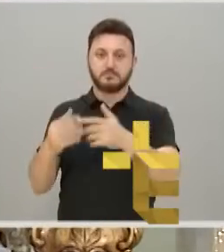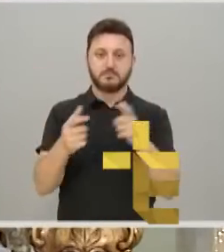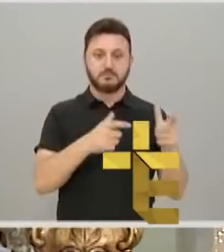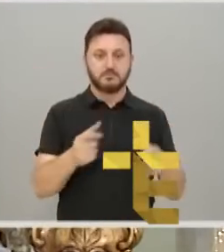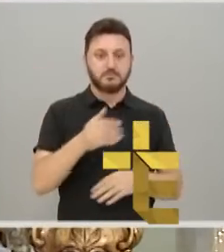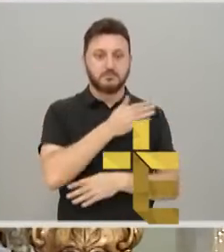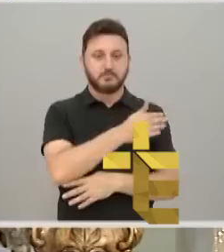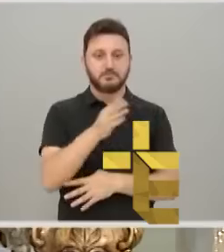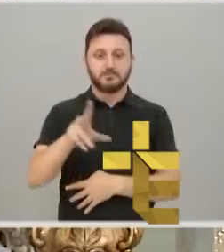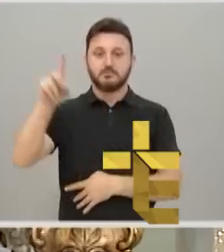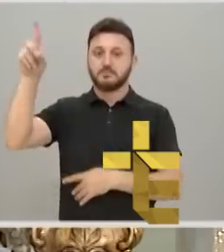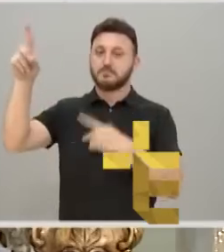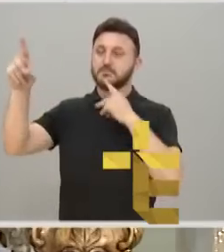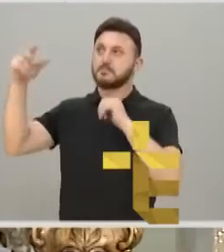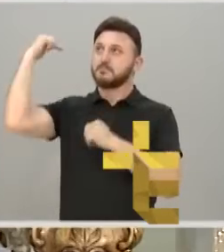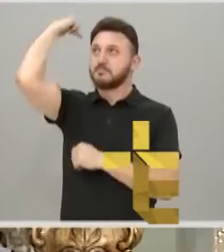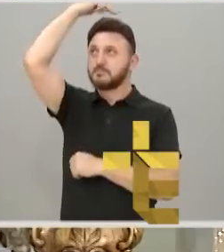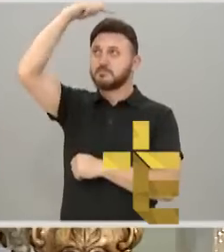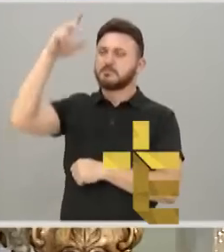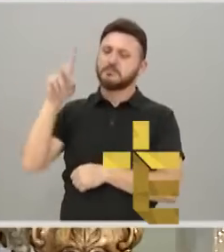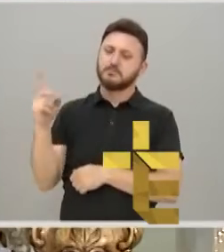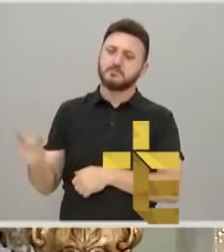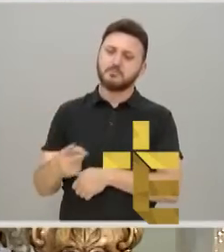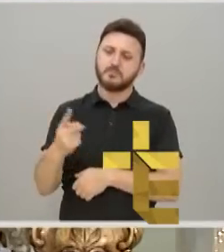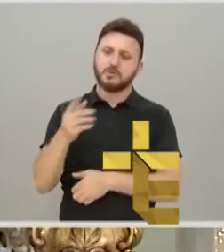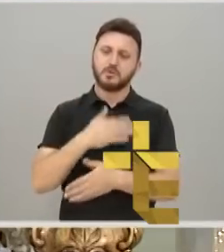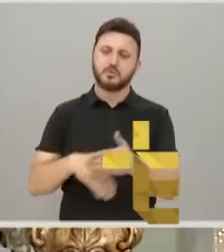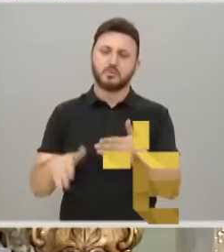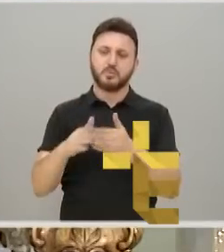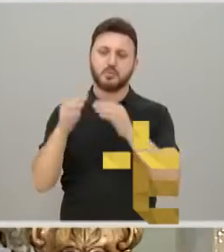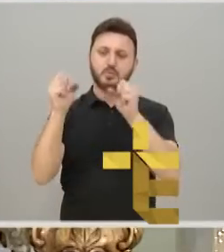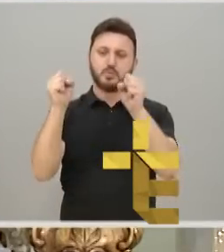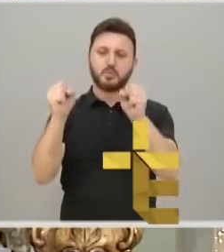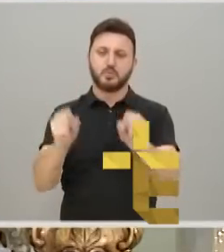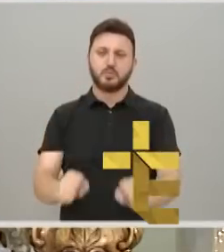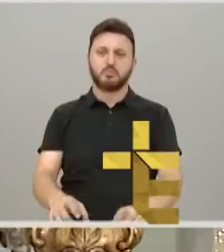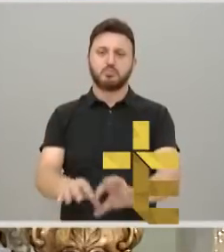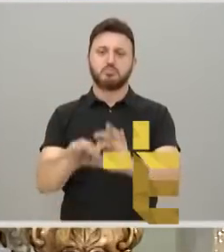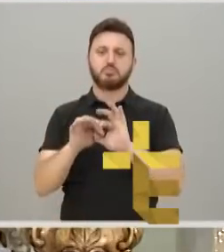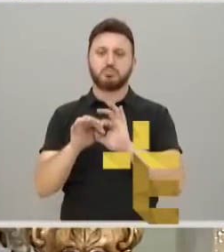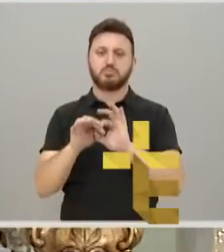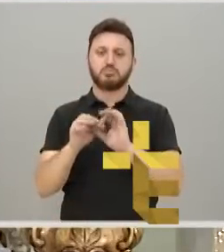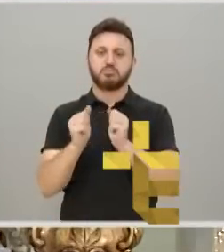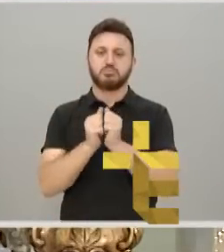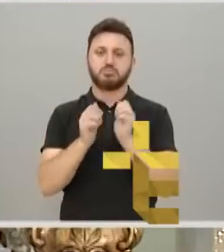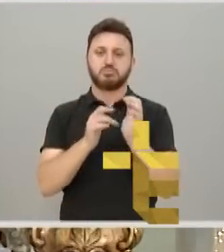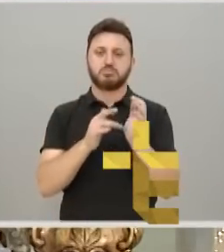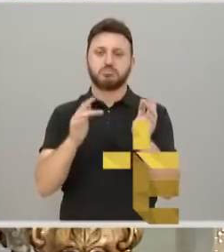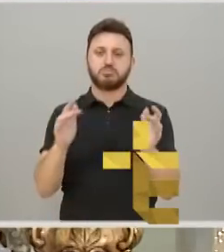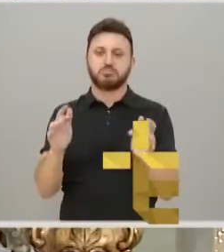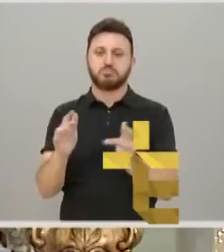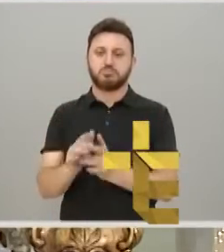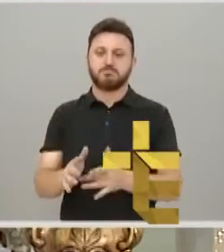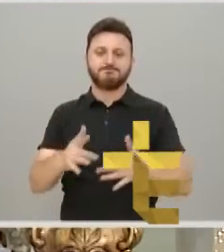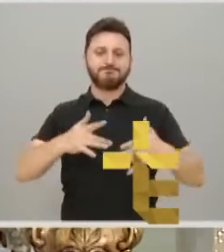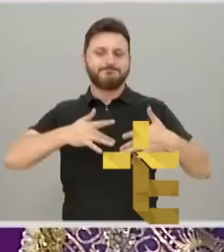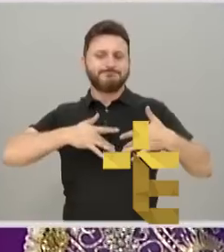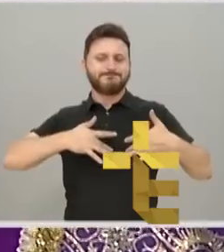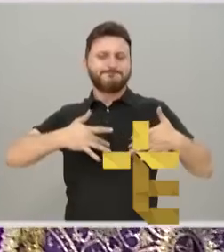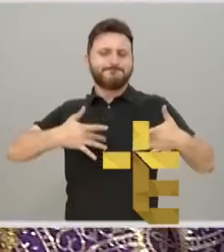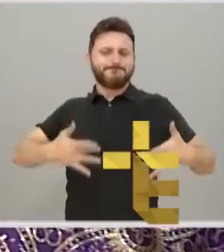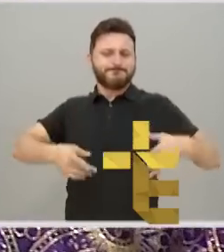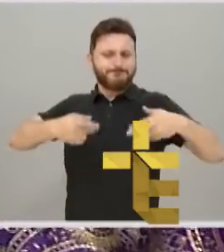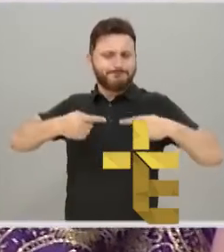graças sempre em todo lugar, Senhor Pai Santo, Deus Eterno e Todo-Poderoso, rico em misericórdia, ó